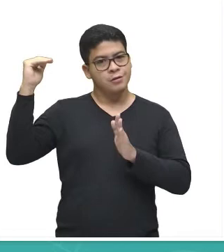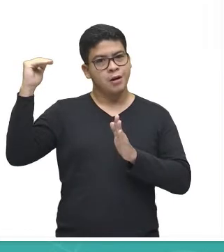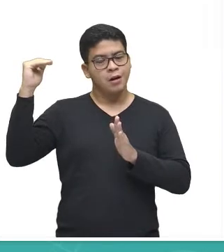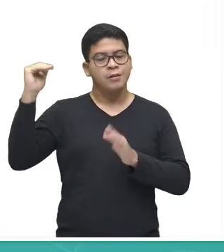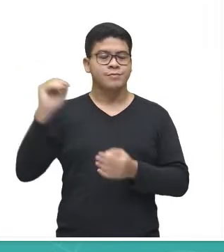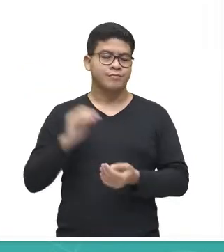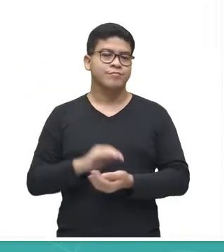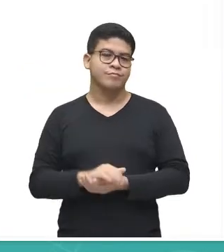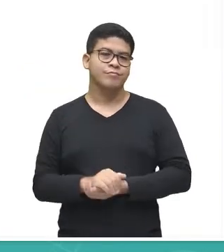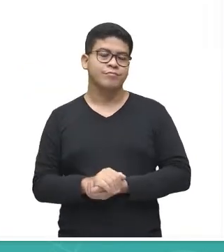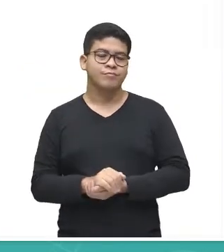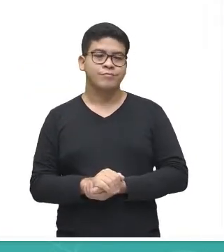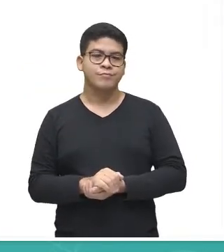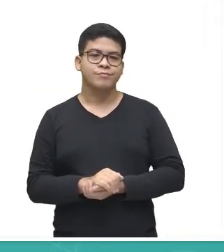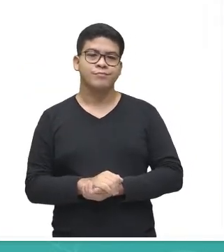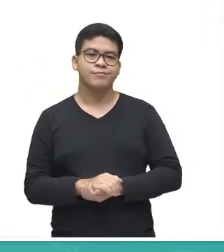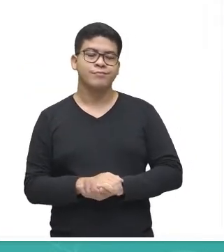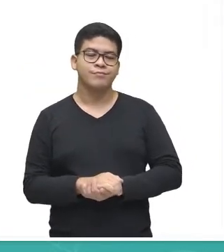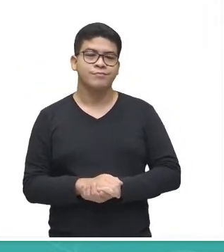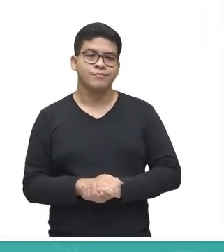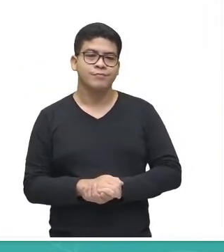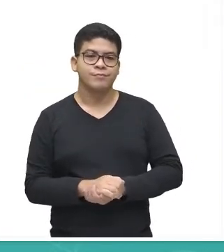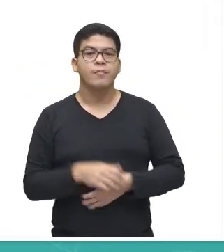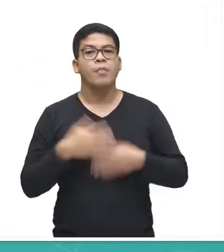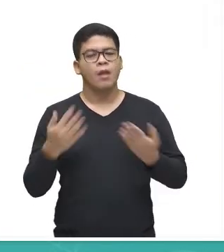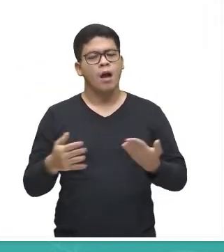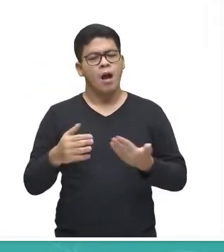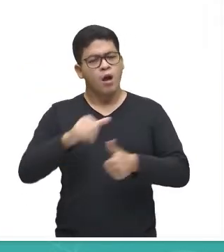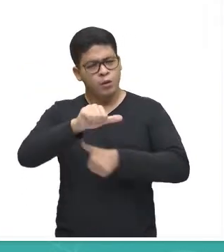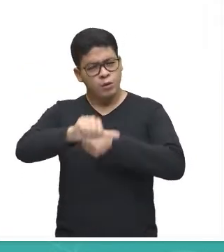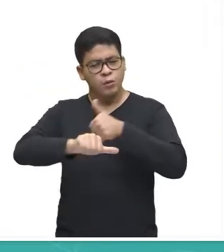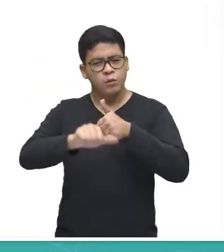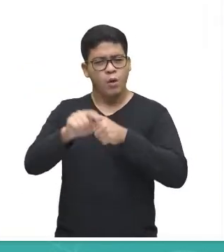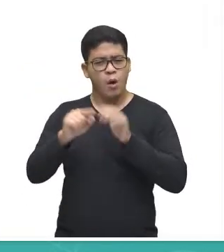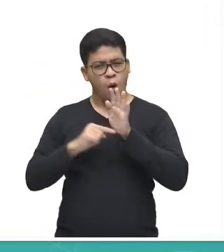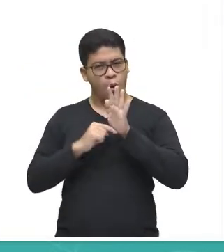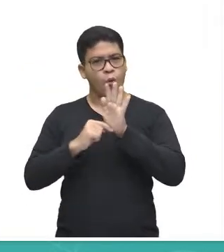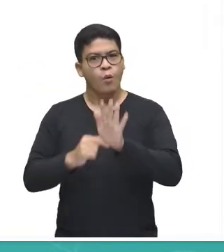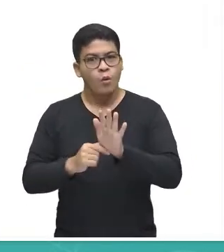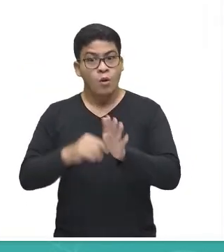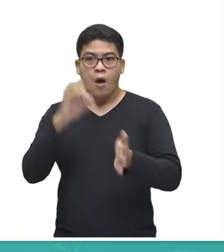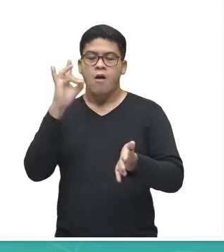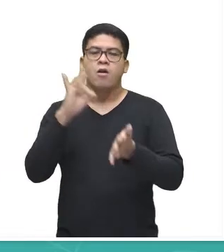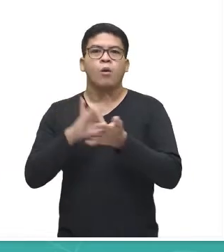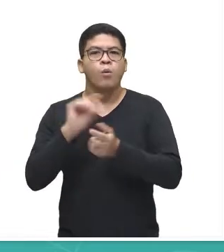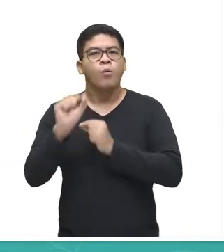estabilizado. Então, essas mudanças bem evidentes, que são